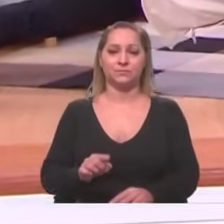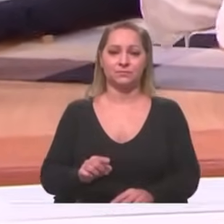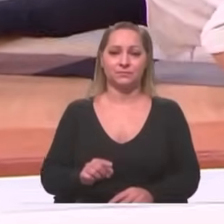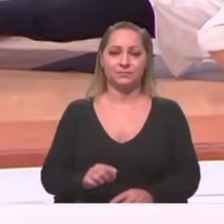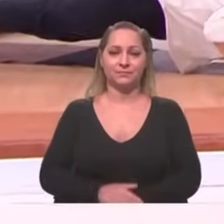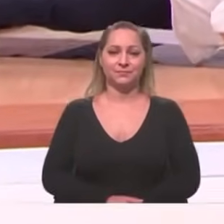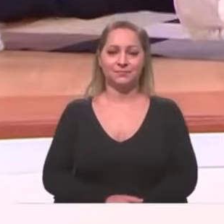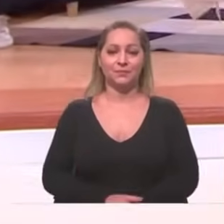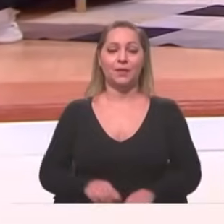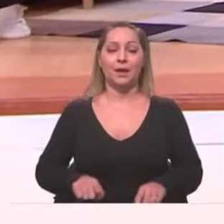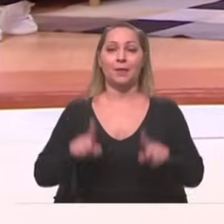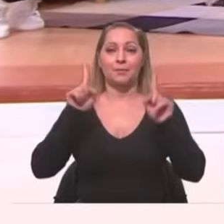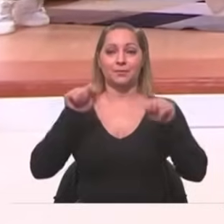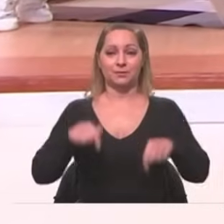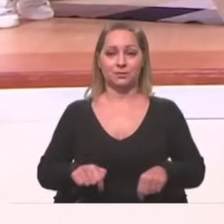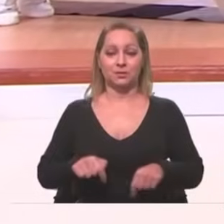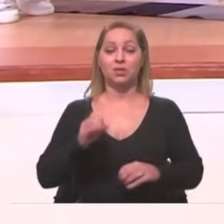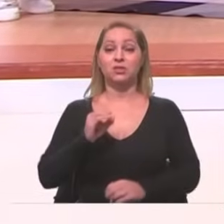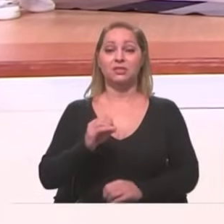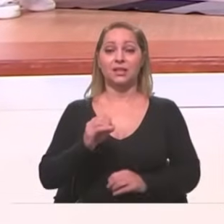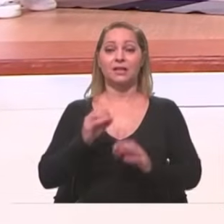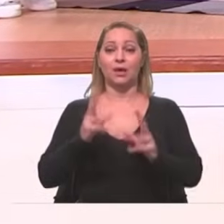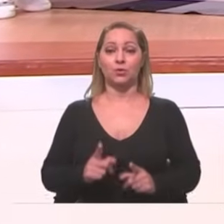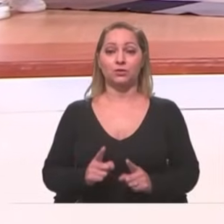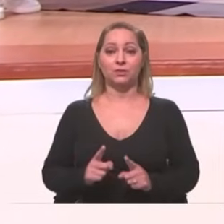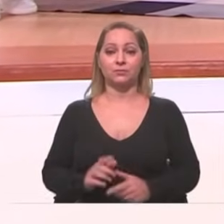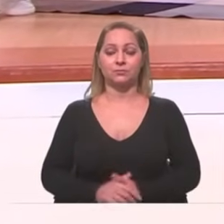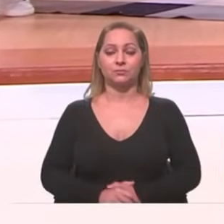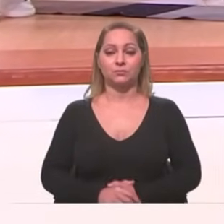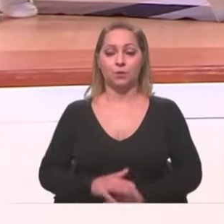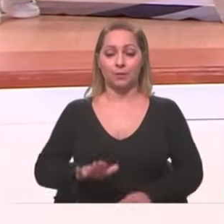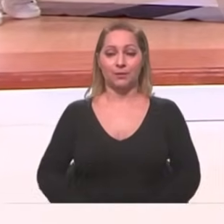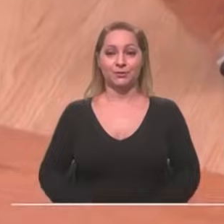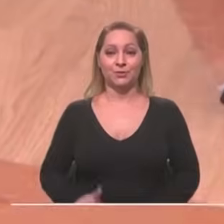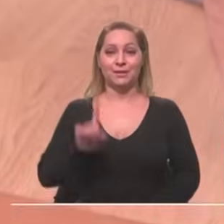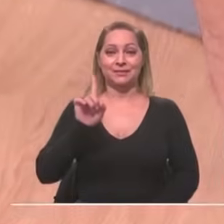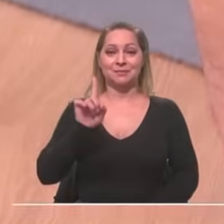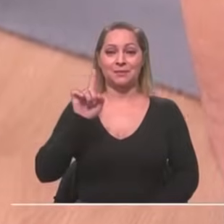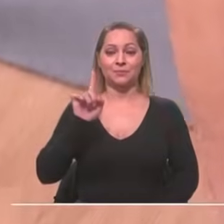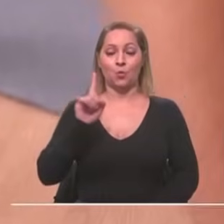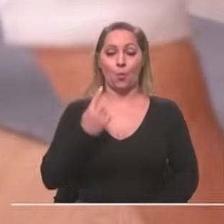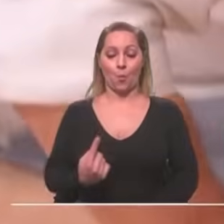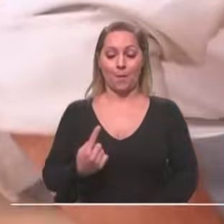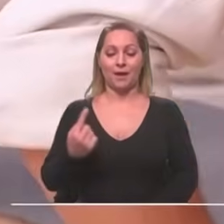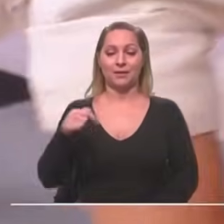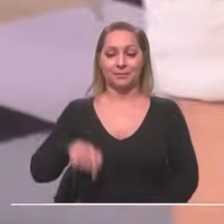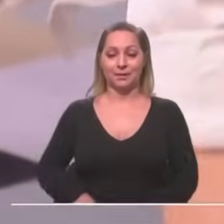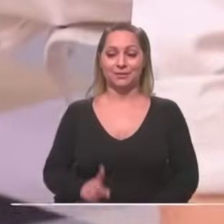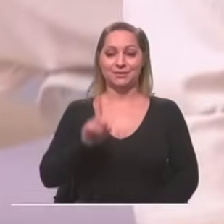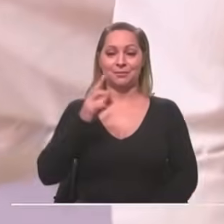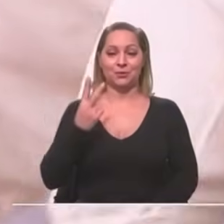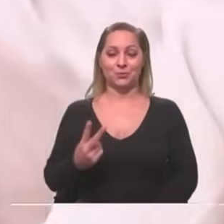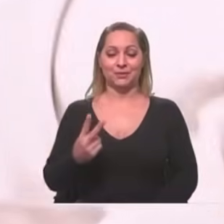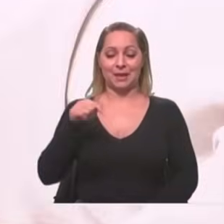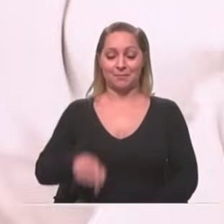Abaixo, acima e zero a contagem, cá em cima. Abaixo, abaixo, acima, uma. Abaixo, acima,